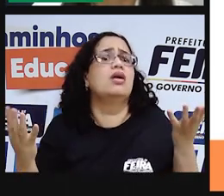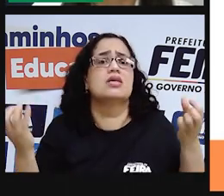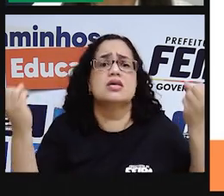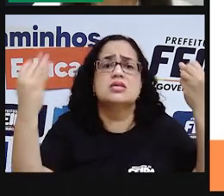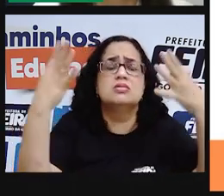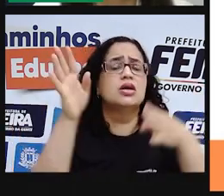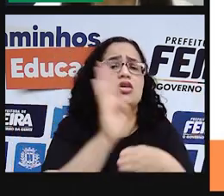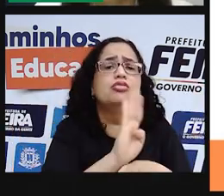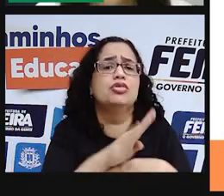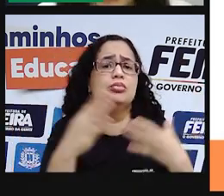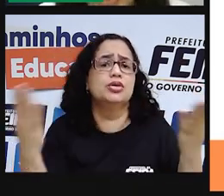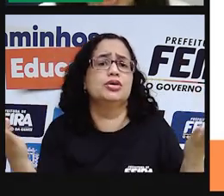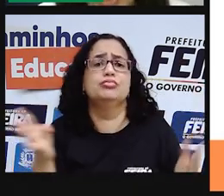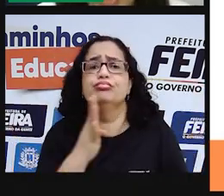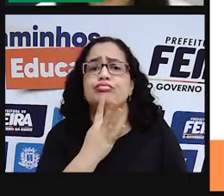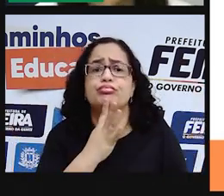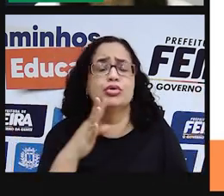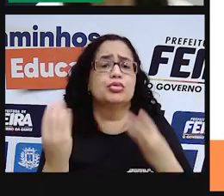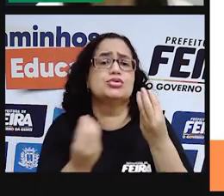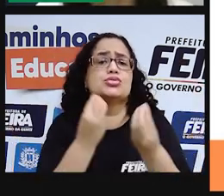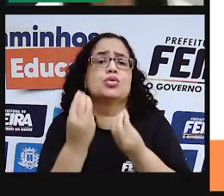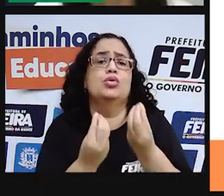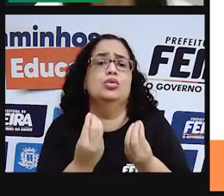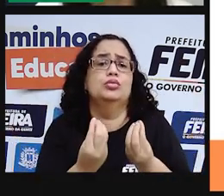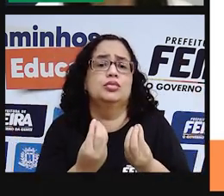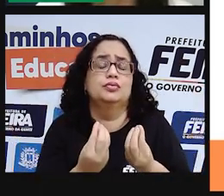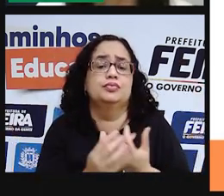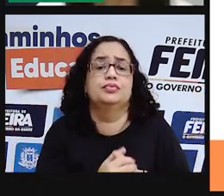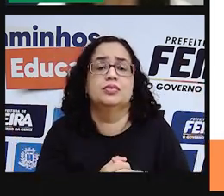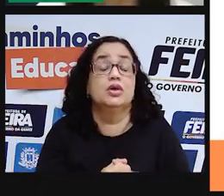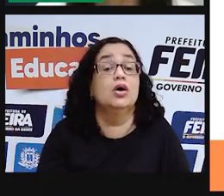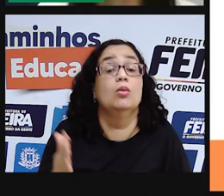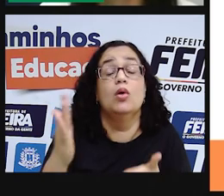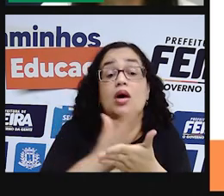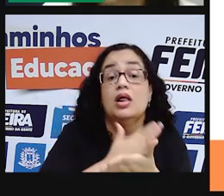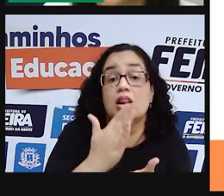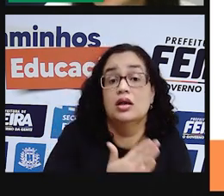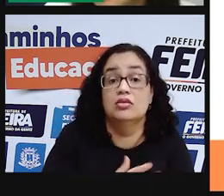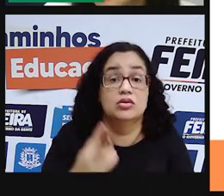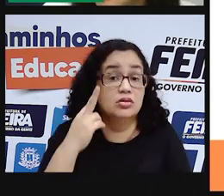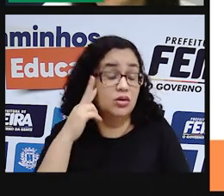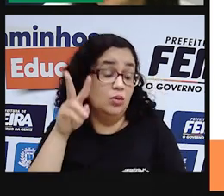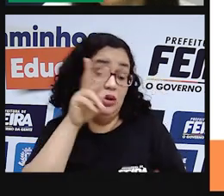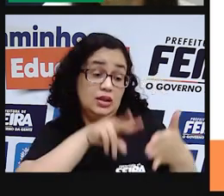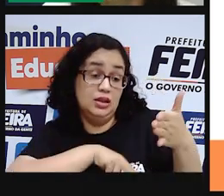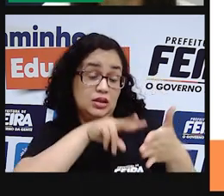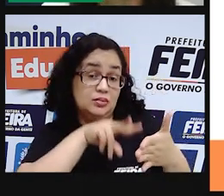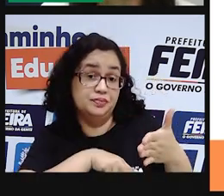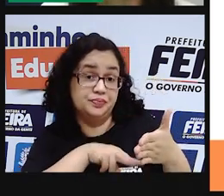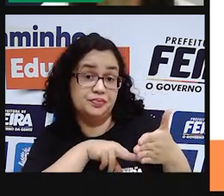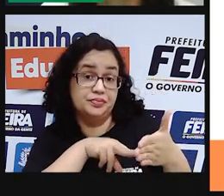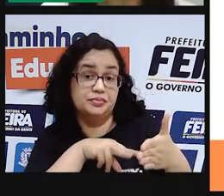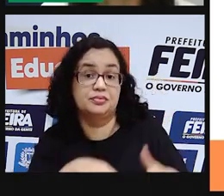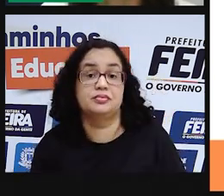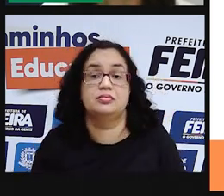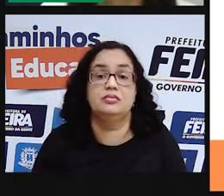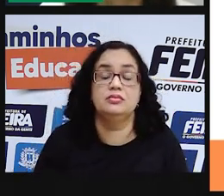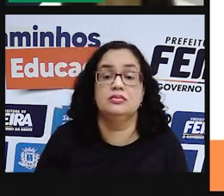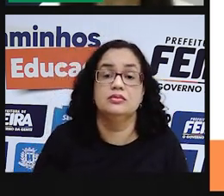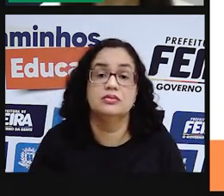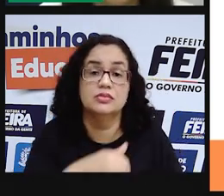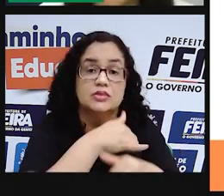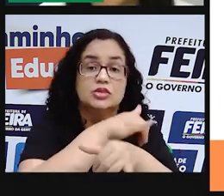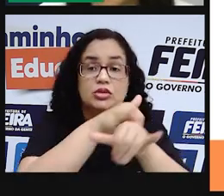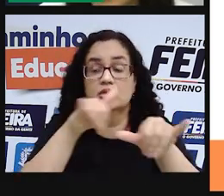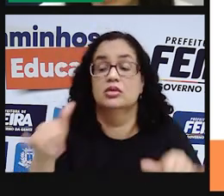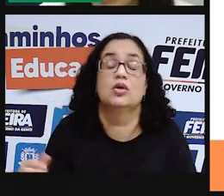um filme que eu não assisti? Como eu vou resenhar um livro que eu não li? Como eu vou resenhar um produto que eu